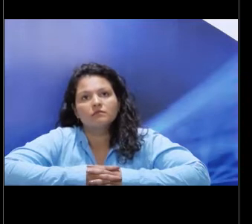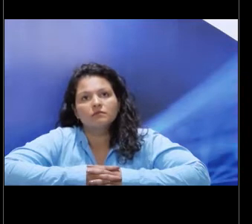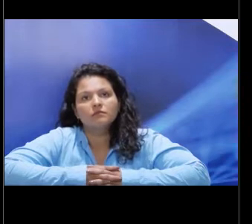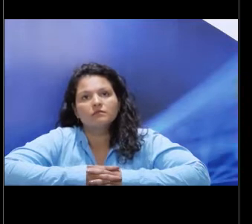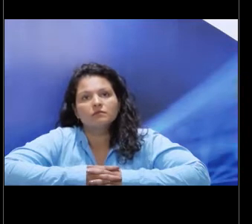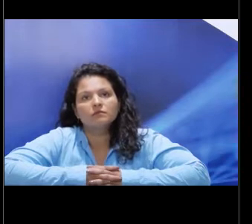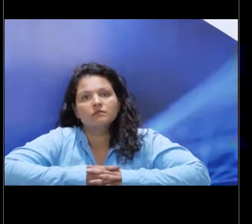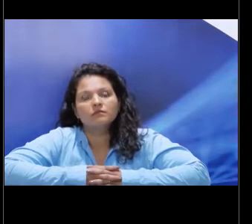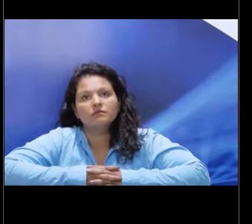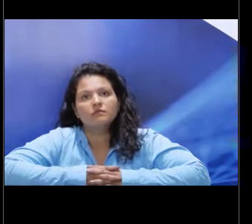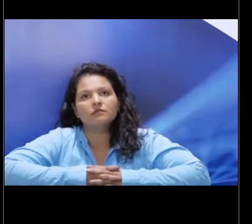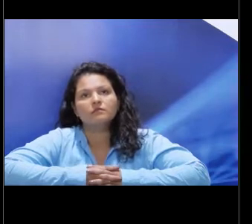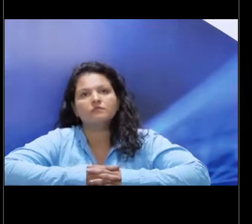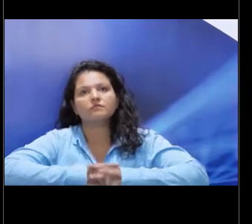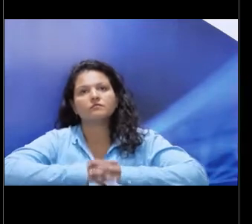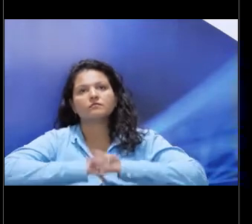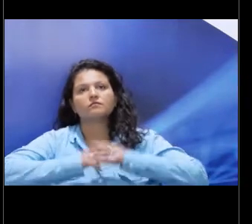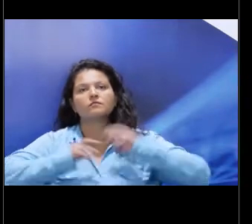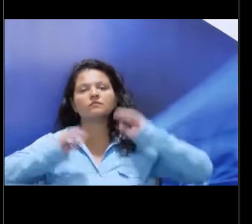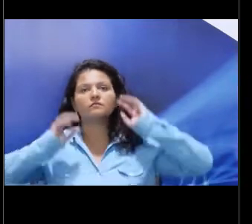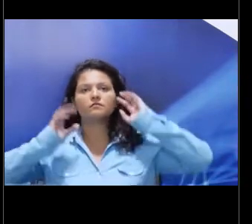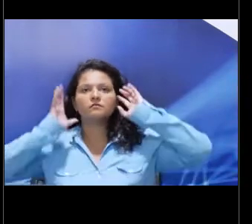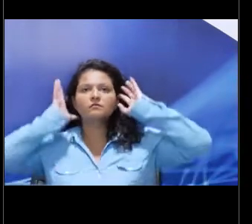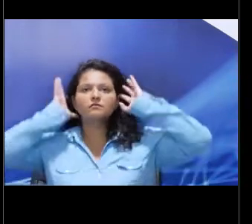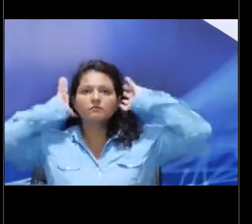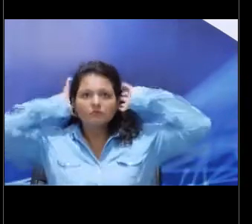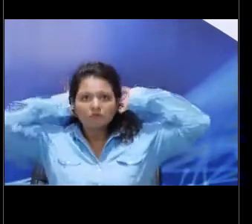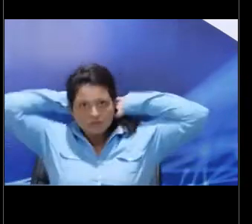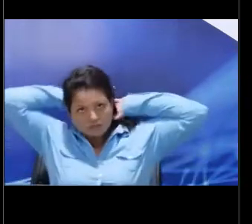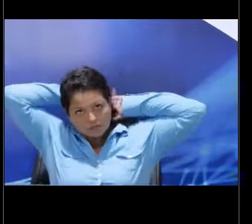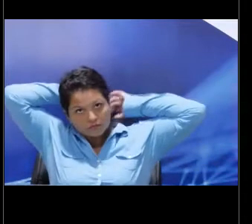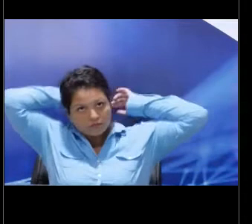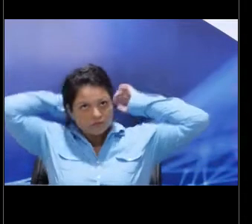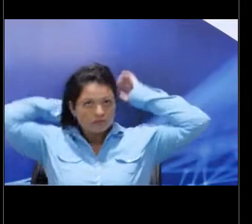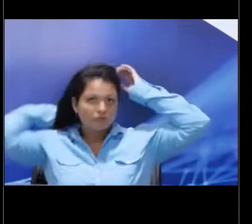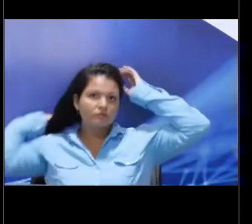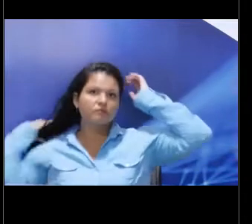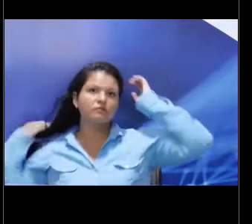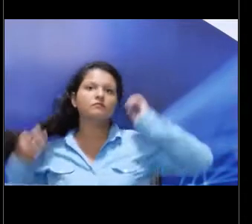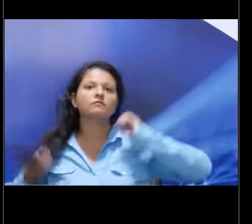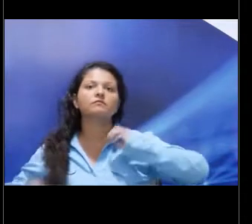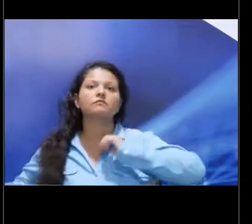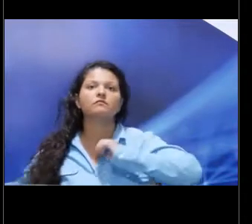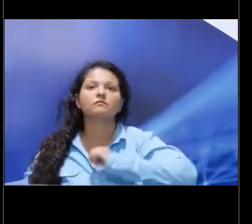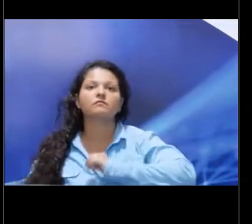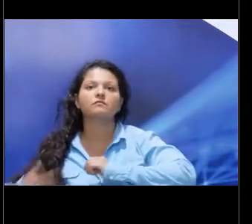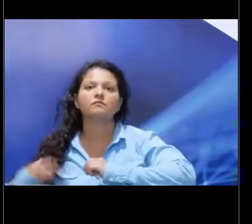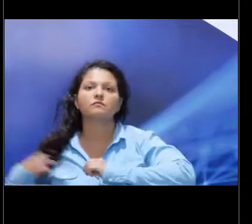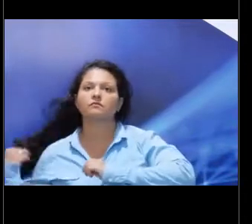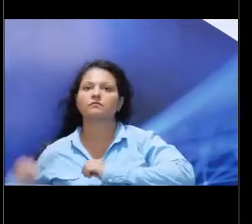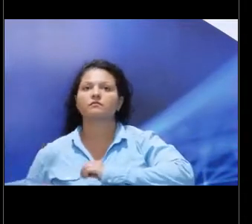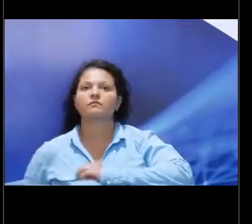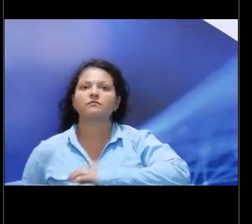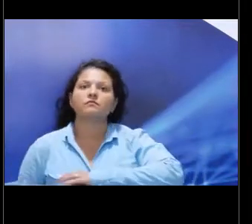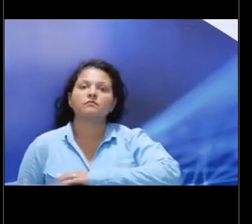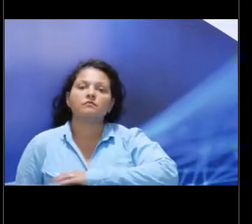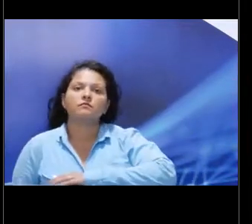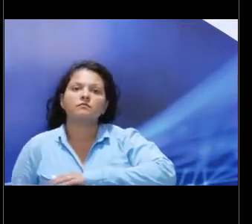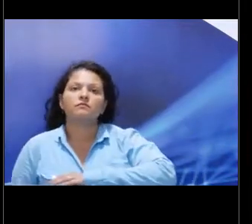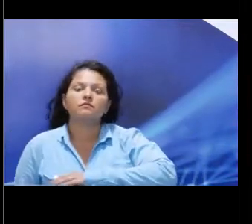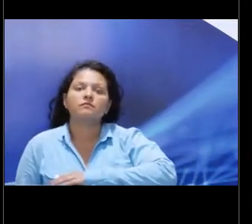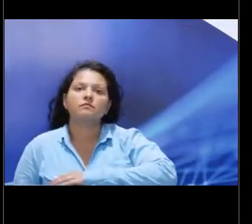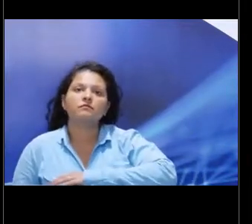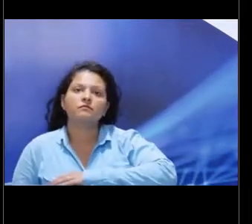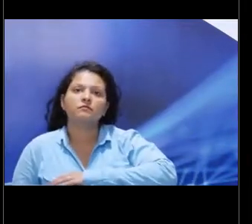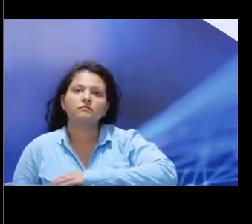tá? Porque a poliamida ela tende a se hidratar. Bom, aqui é um trabalho que foi realizado no Chile,